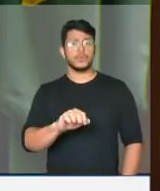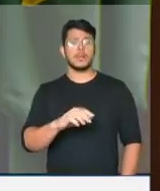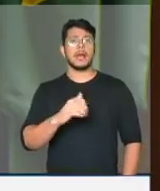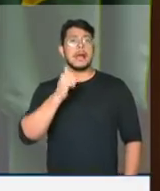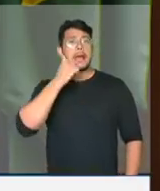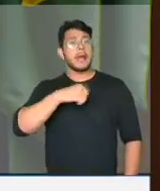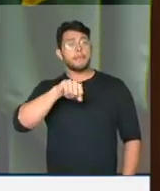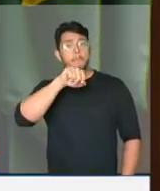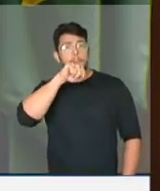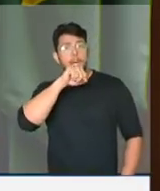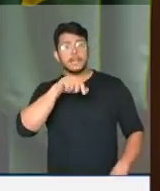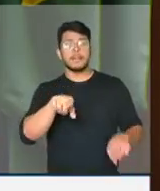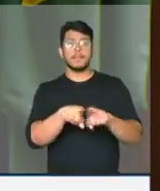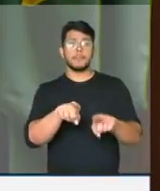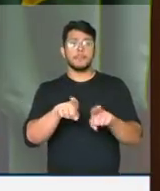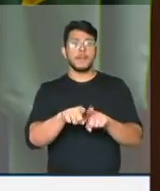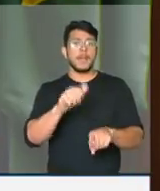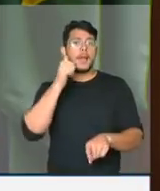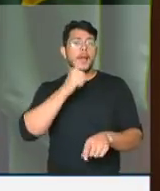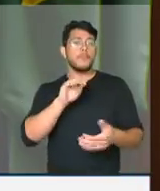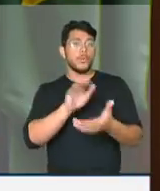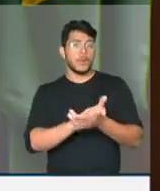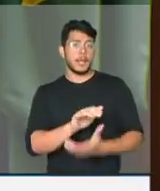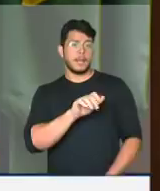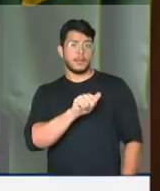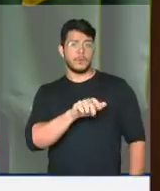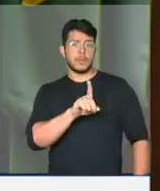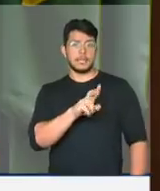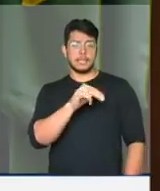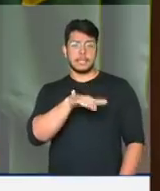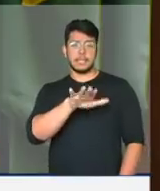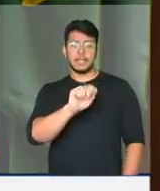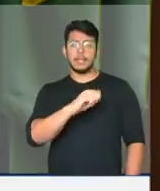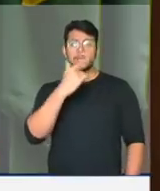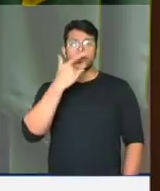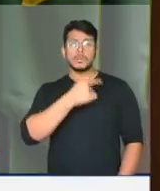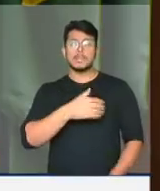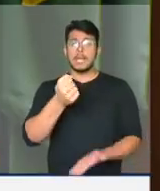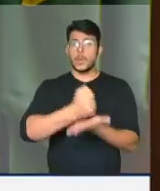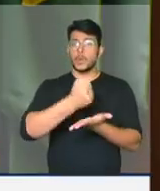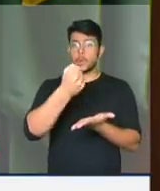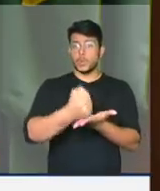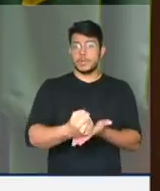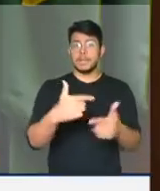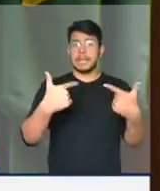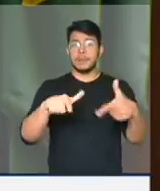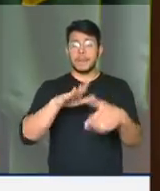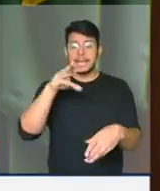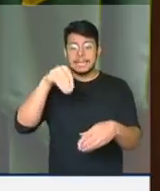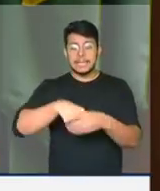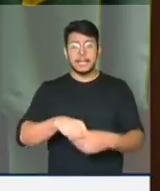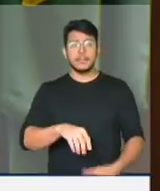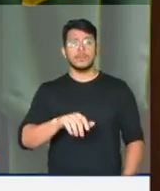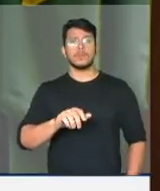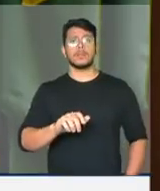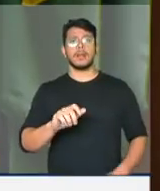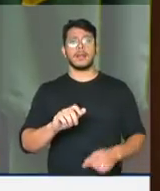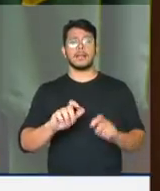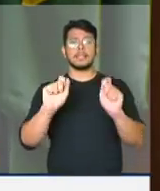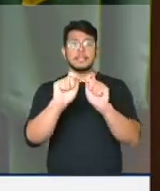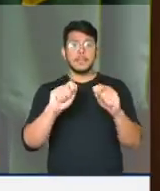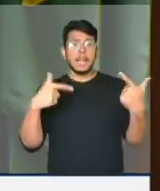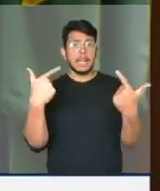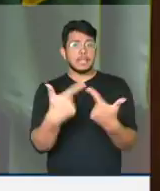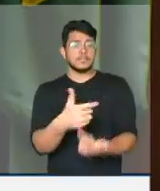o esquema de rachadinhas na LERJ, onde há uma escuta telefônica dos telefones do senhor Adriano da Nóbrega,